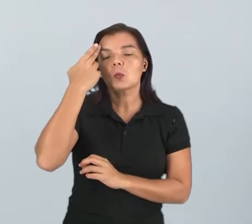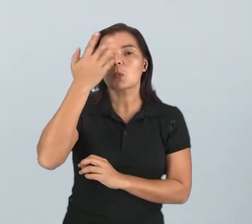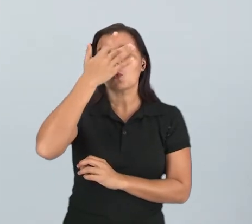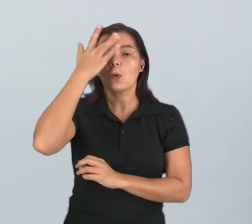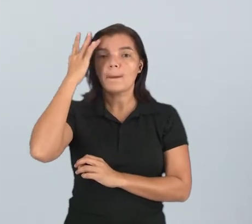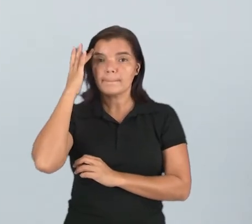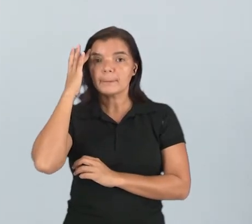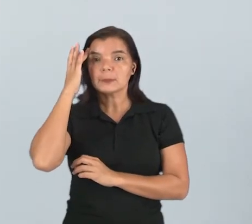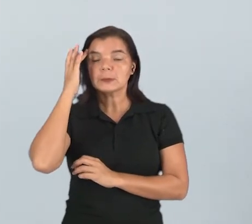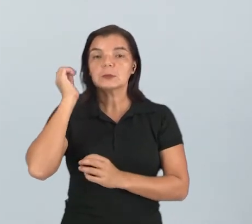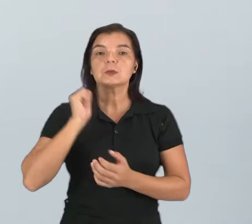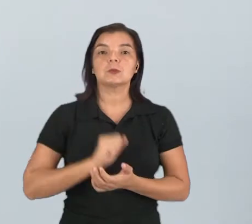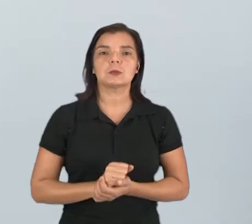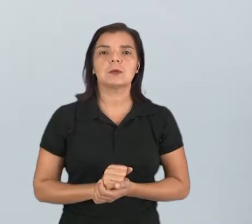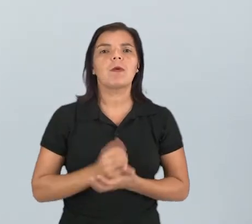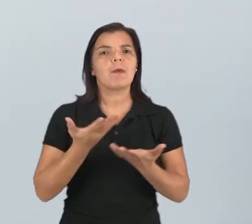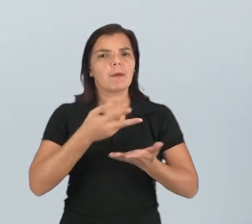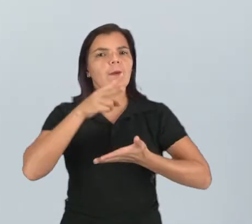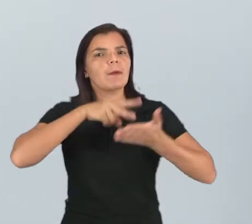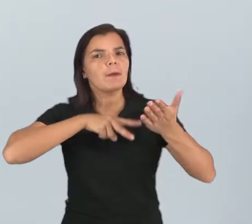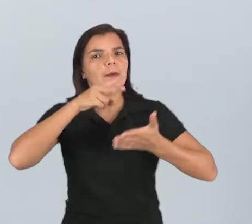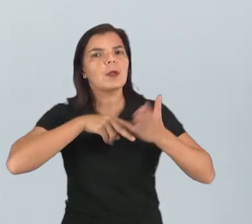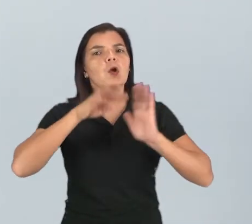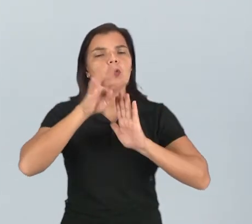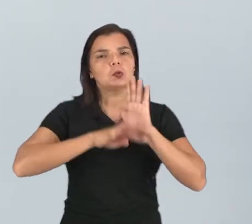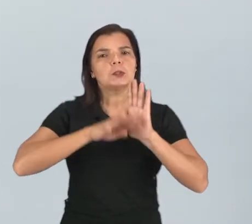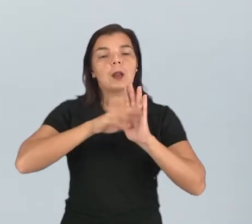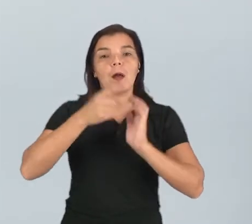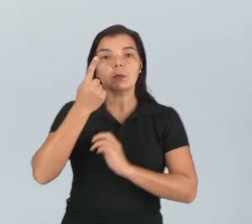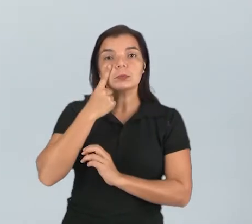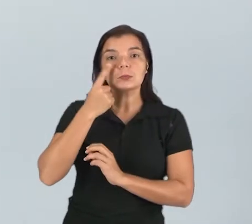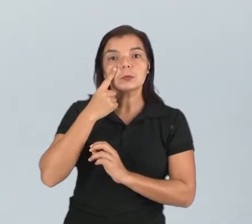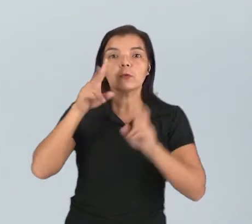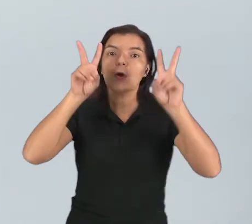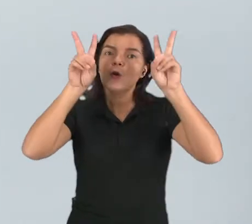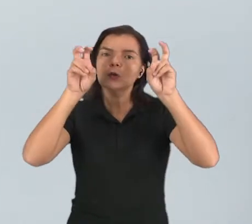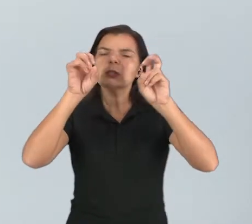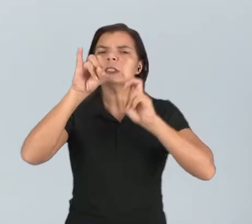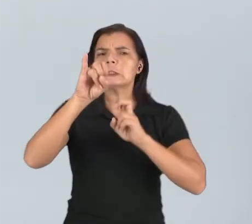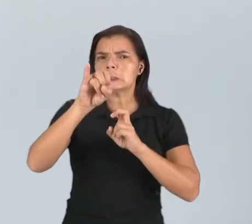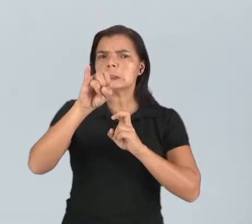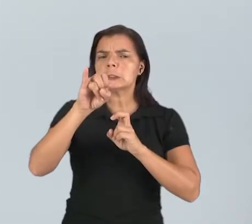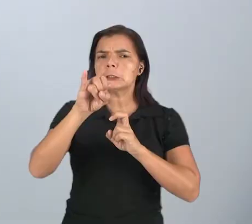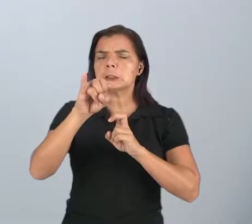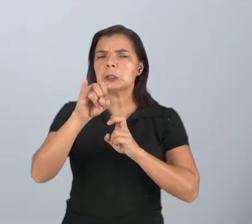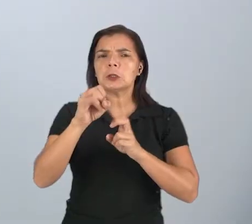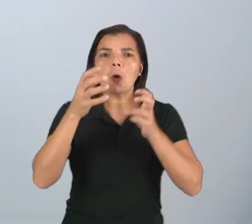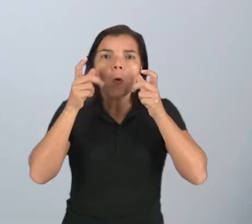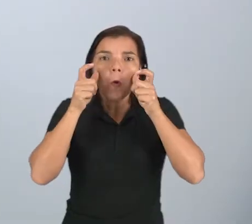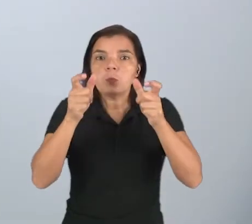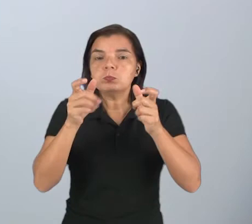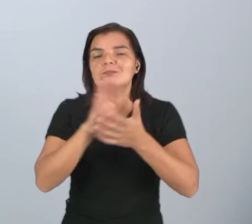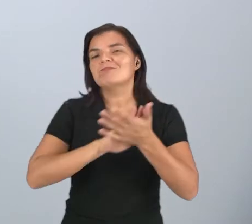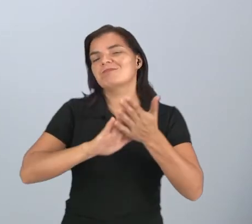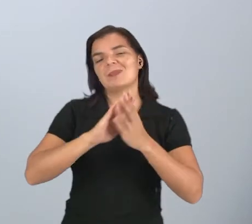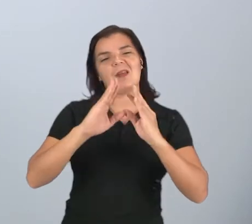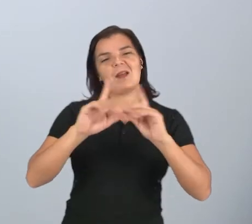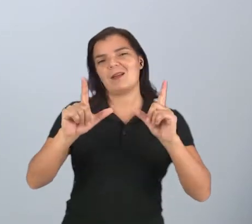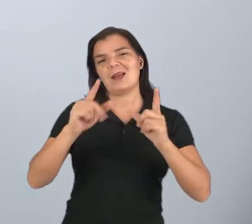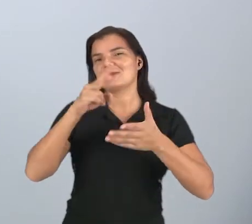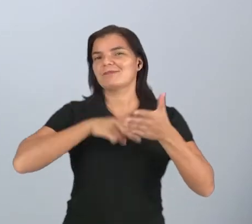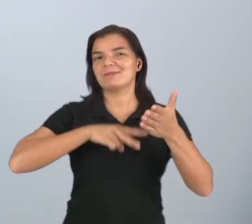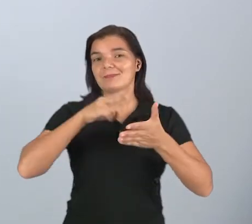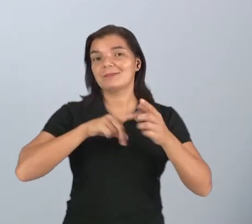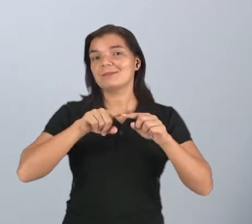uma pessoa quer ler um texto ou não, ela observa o título. Se esse título não é atrativo, é claro que essa pessoa não vai